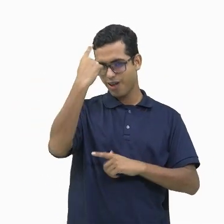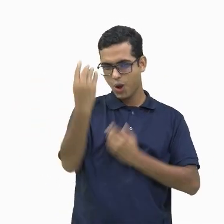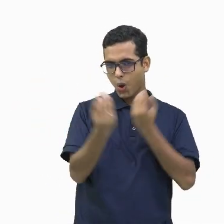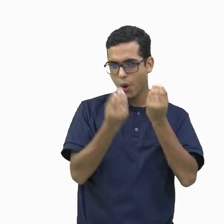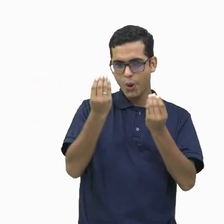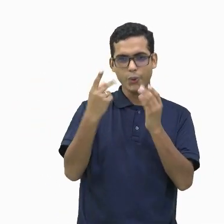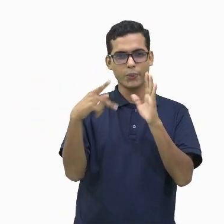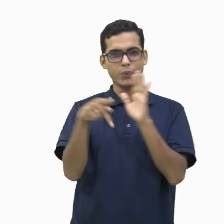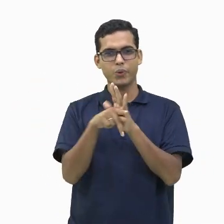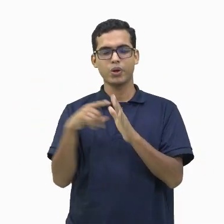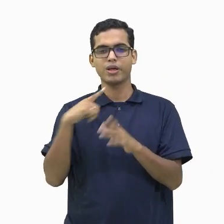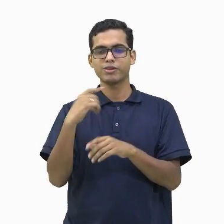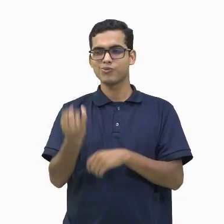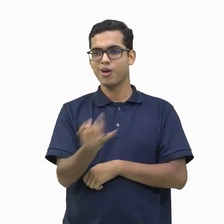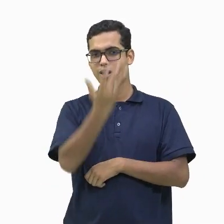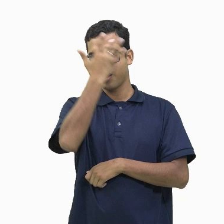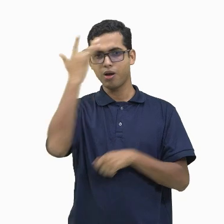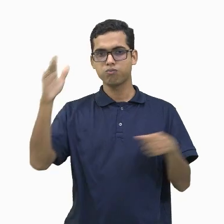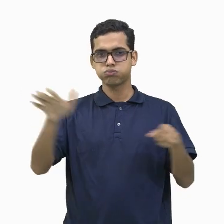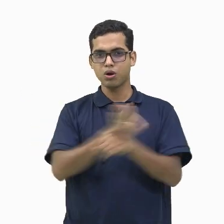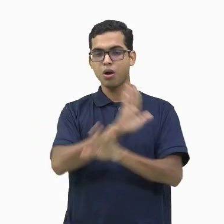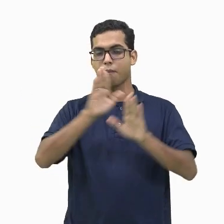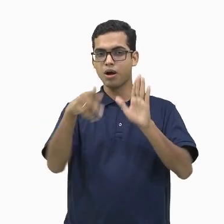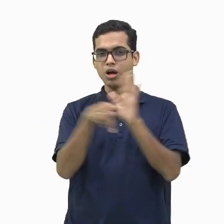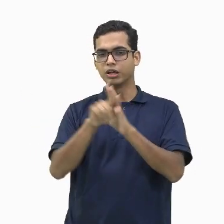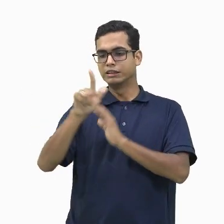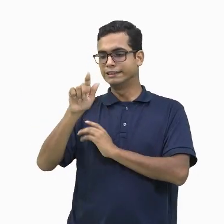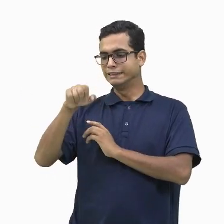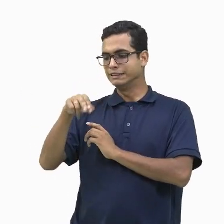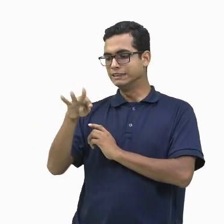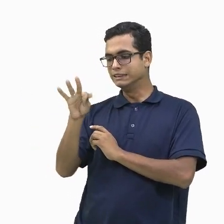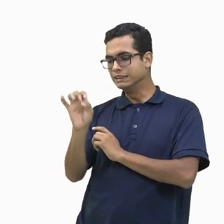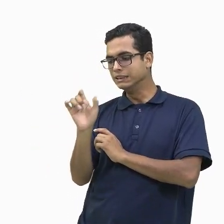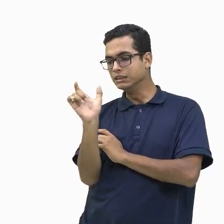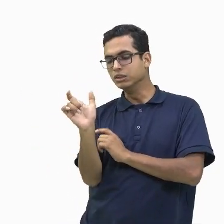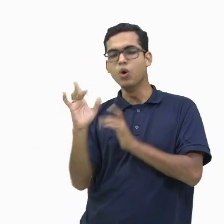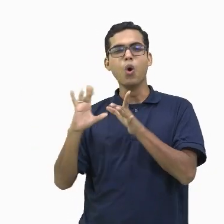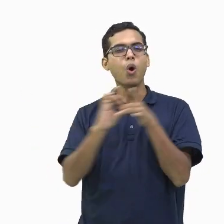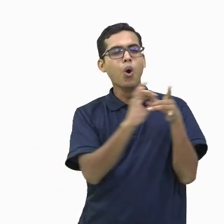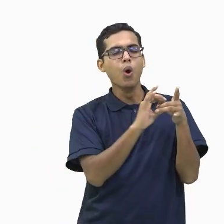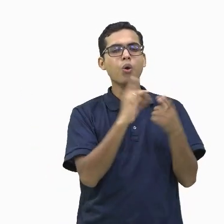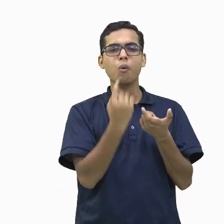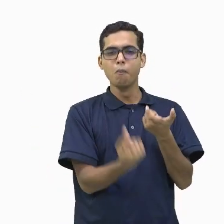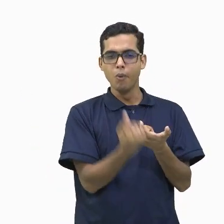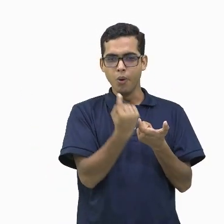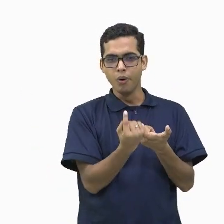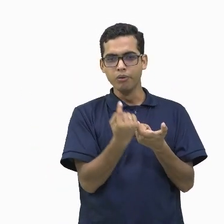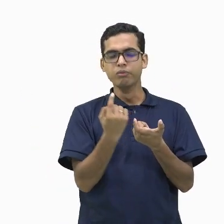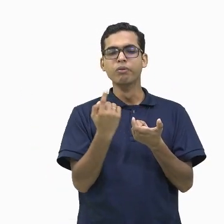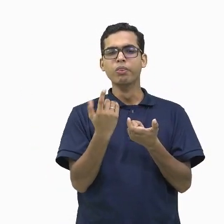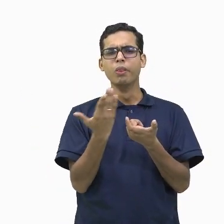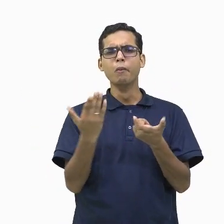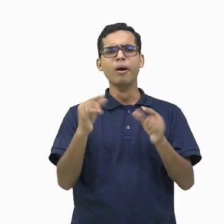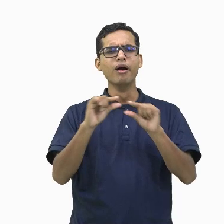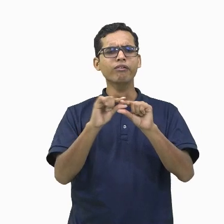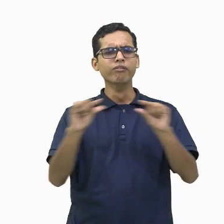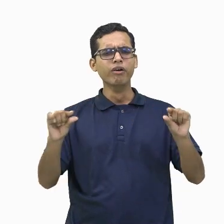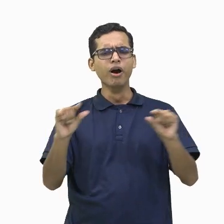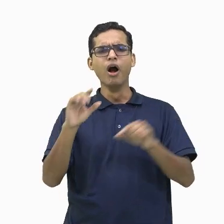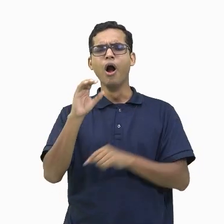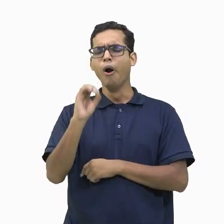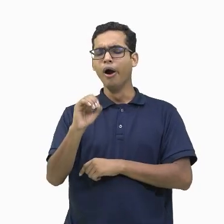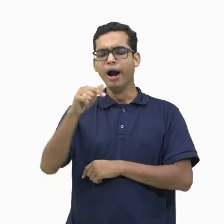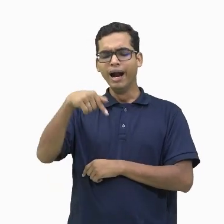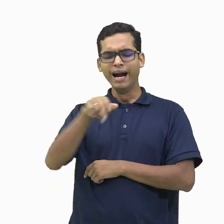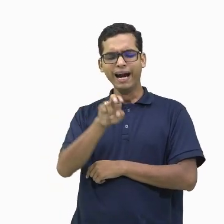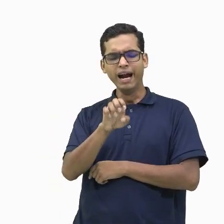palavra gente é singular. Aí, o verbo da próxima frase está no plural. O que querem? Porque justamente